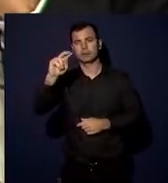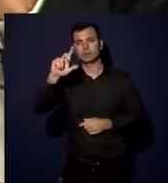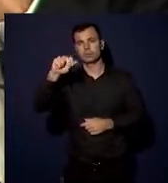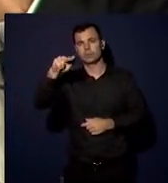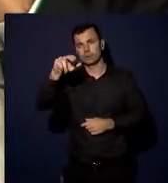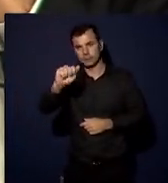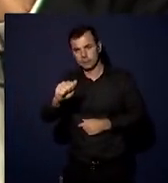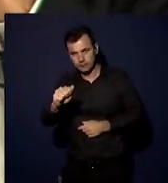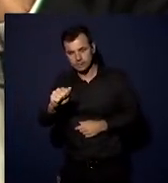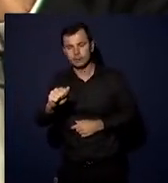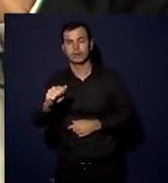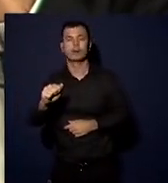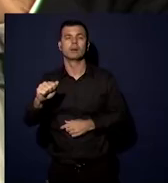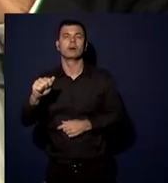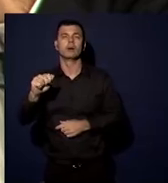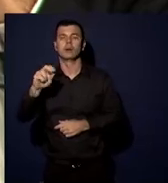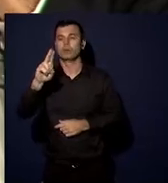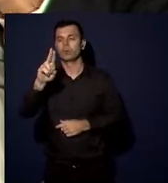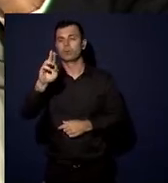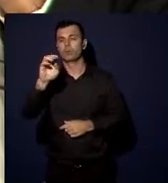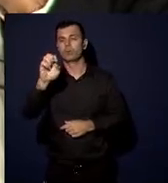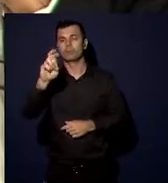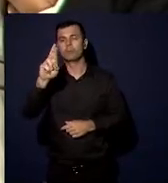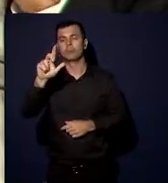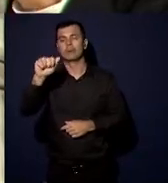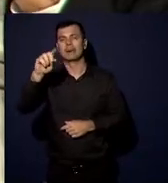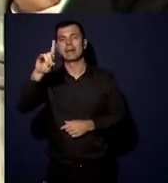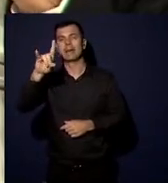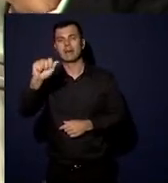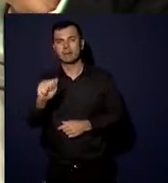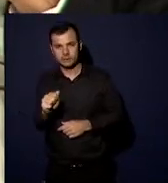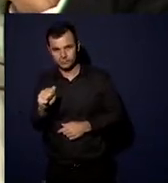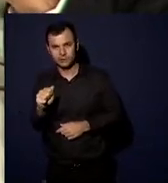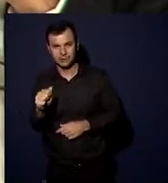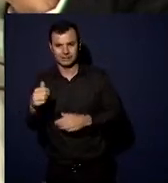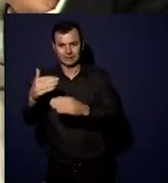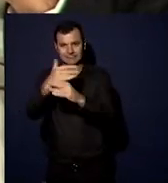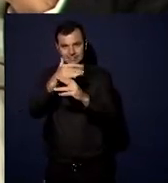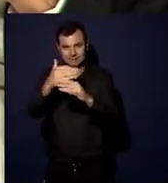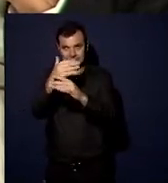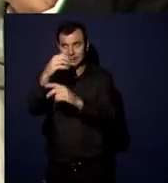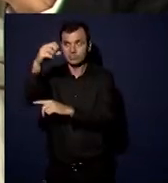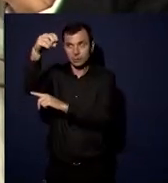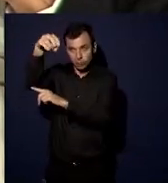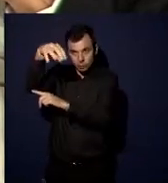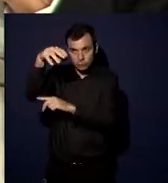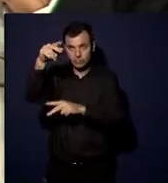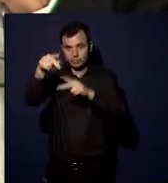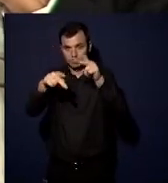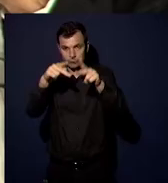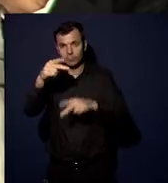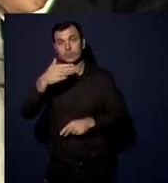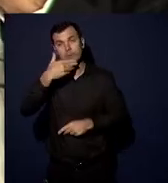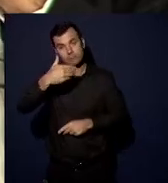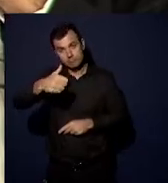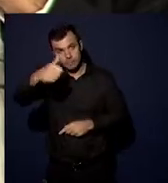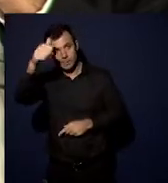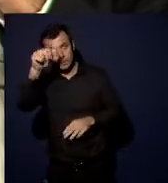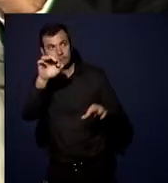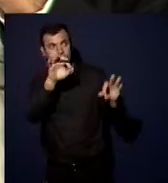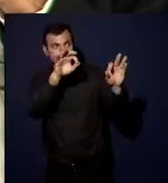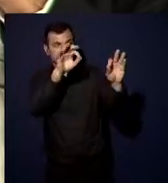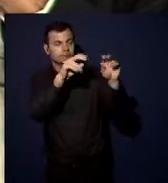a gente pode melhorar a iluminação pública das cidades com mais eficiência e também soluções